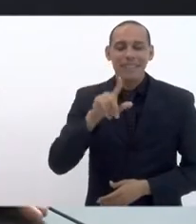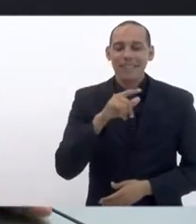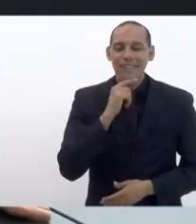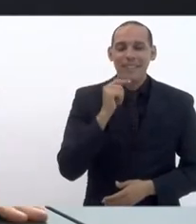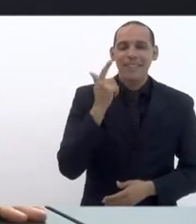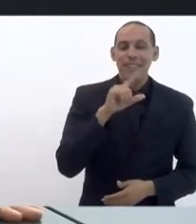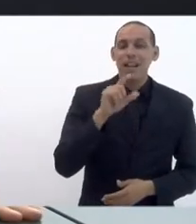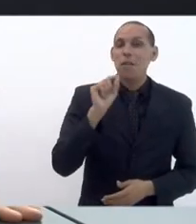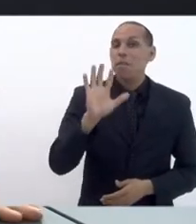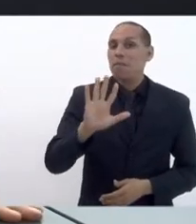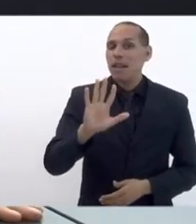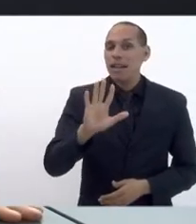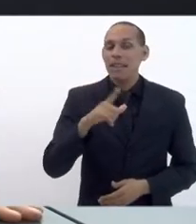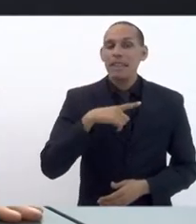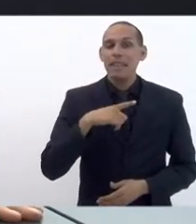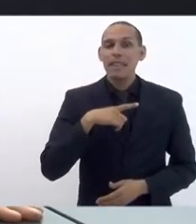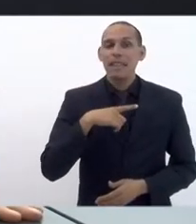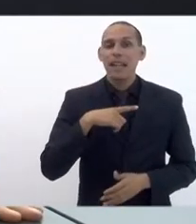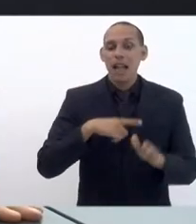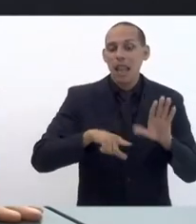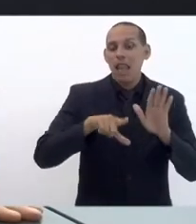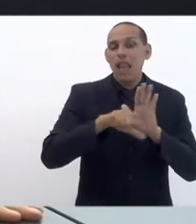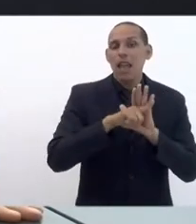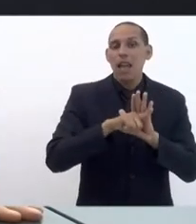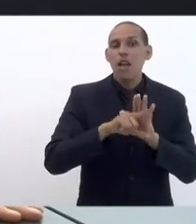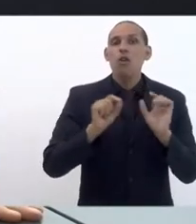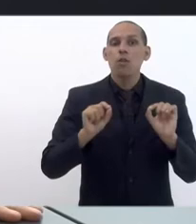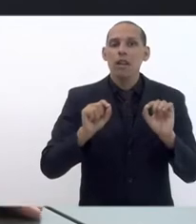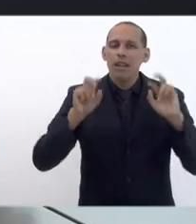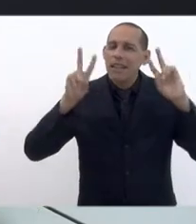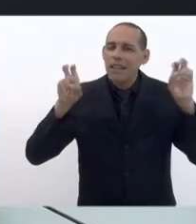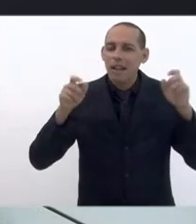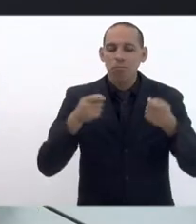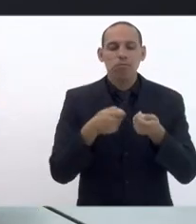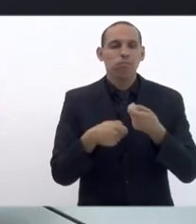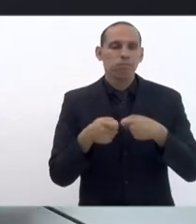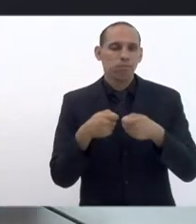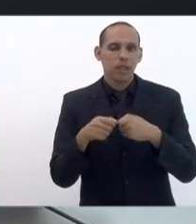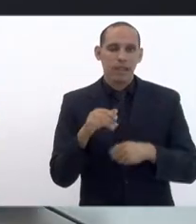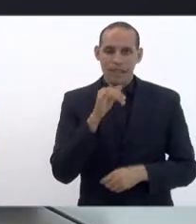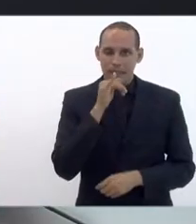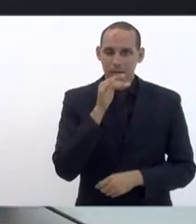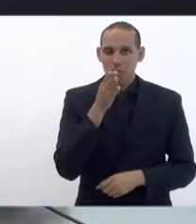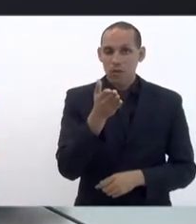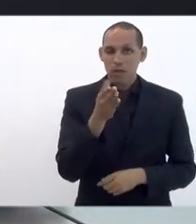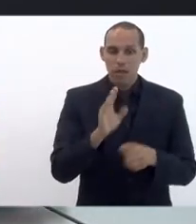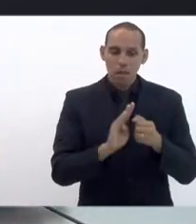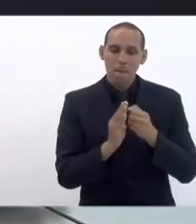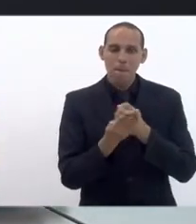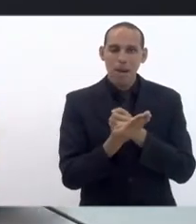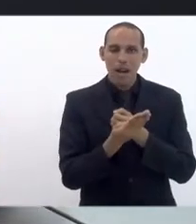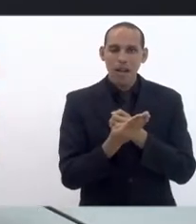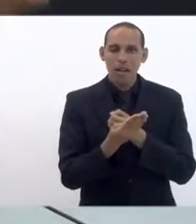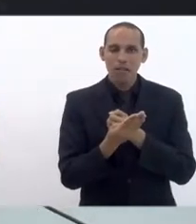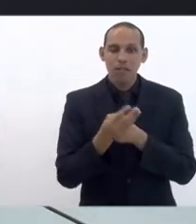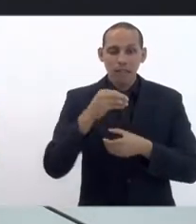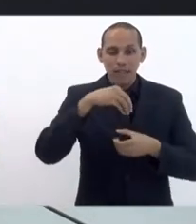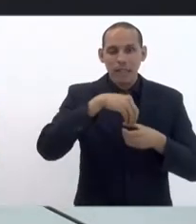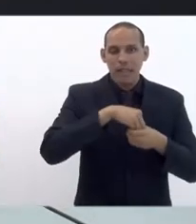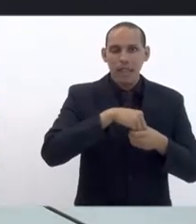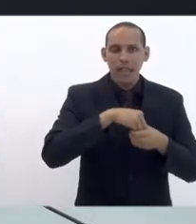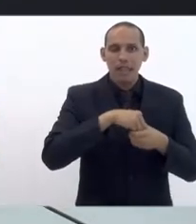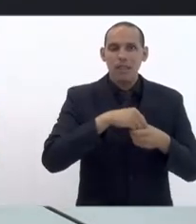são as questões econômicas. Porque quando o senhor tira um bairro de um município, fundo de participação, o